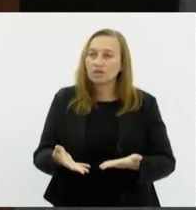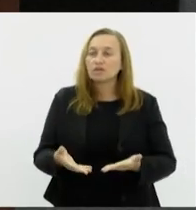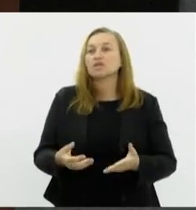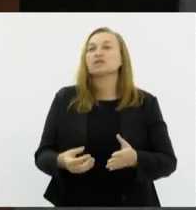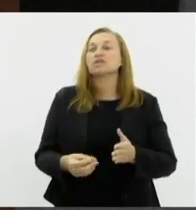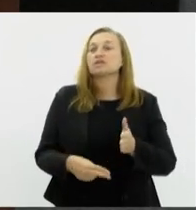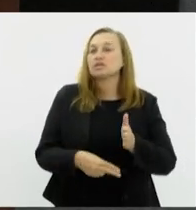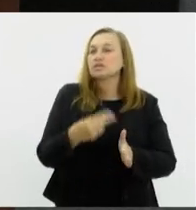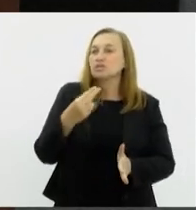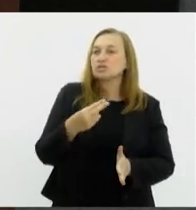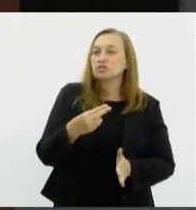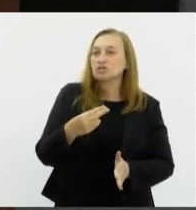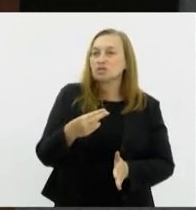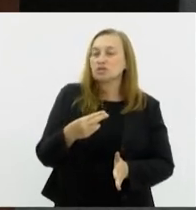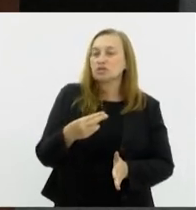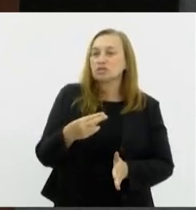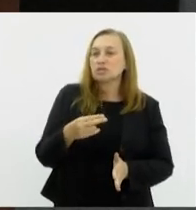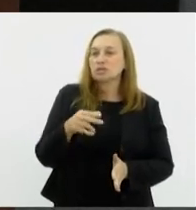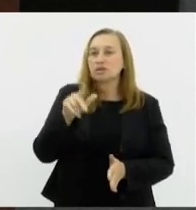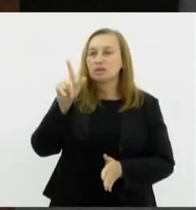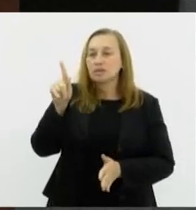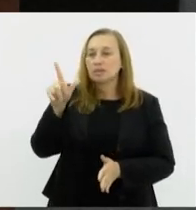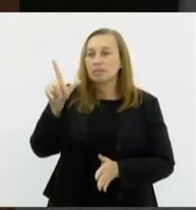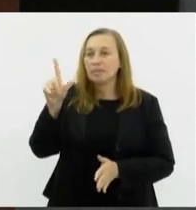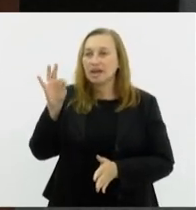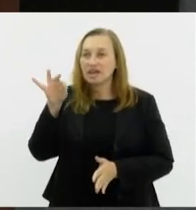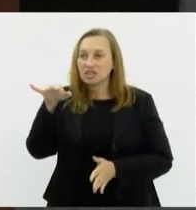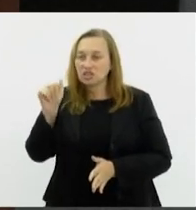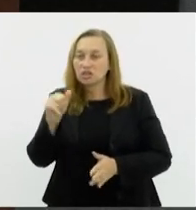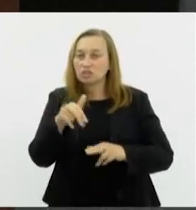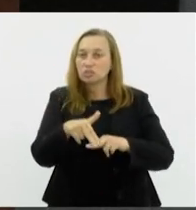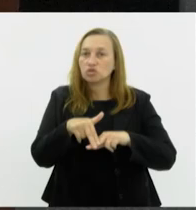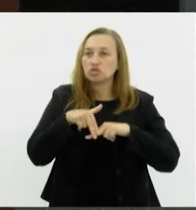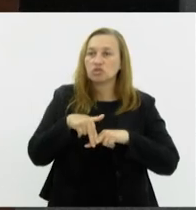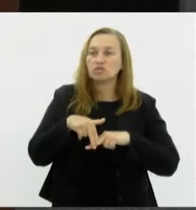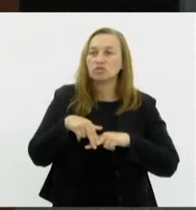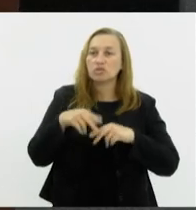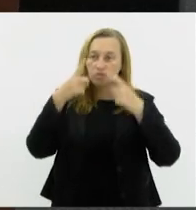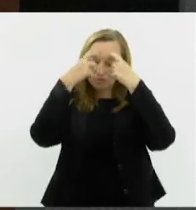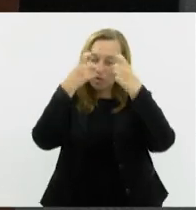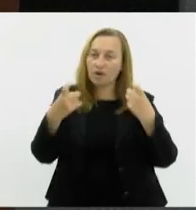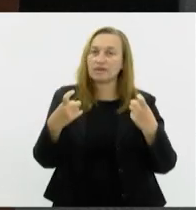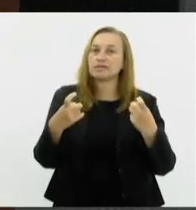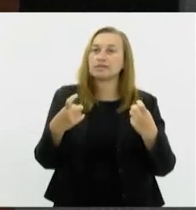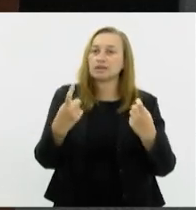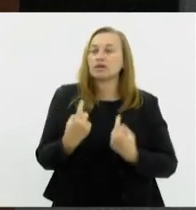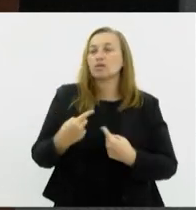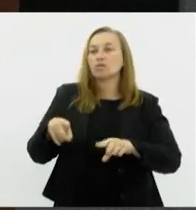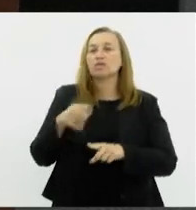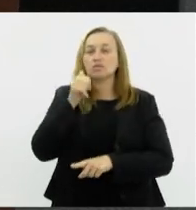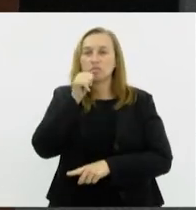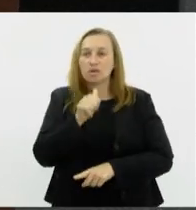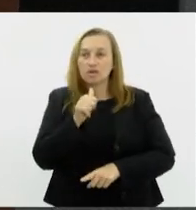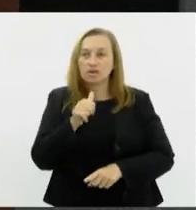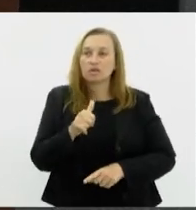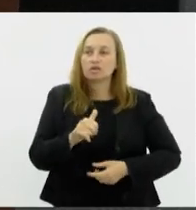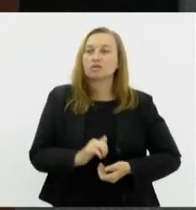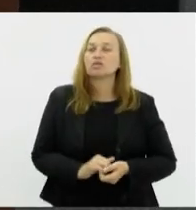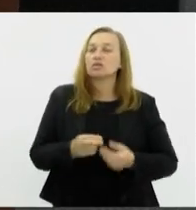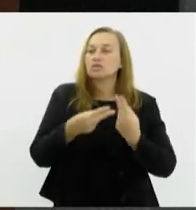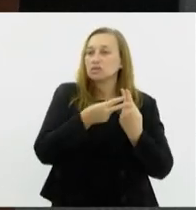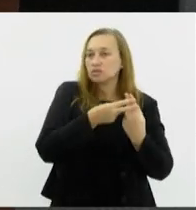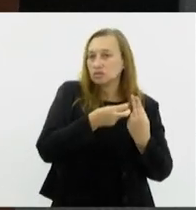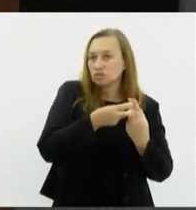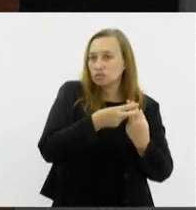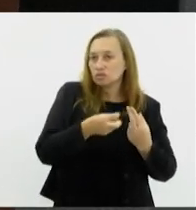realização de cirurgia plástica reparadora de sequelas e lesões causadas por atos de violência contra a mulher, disponibilizada pelo